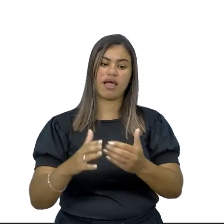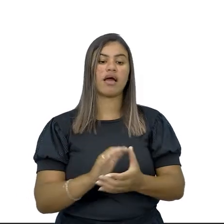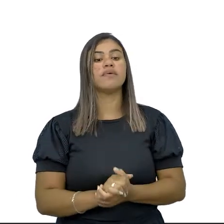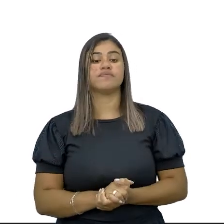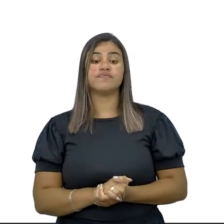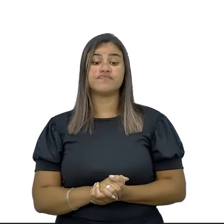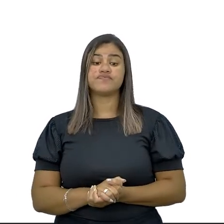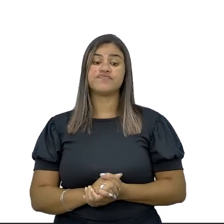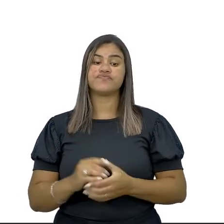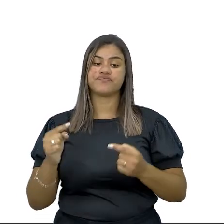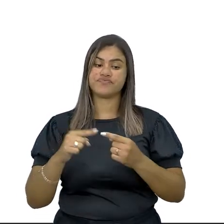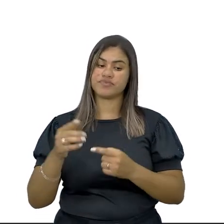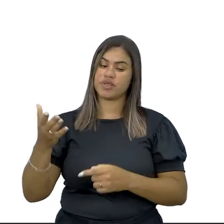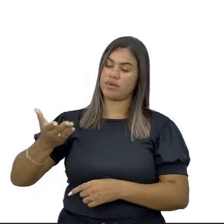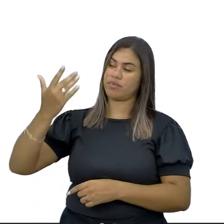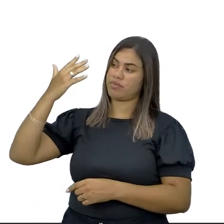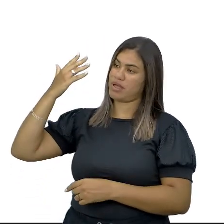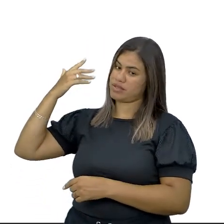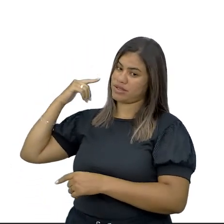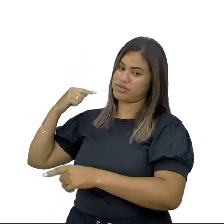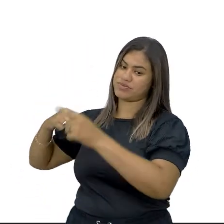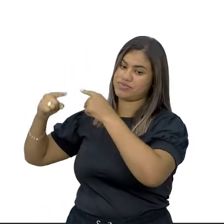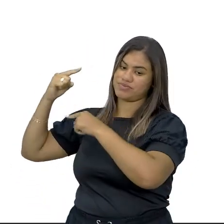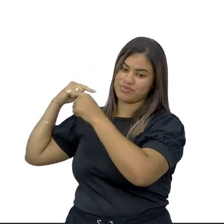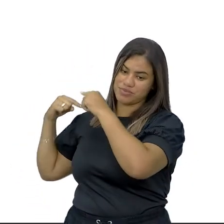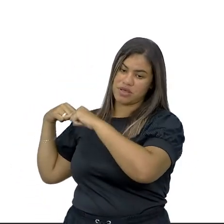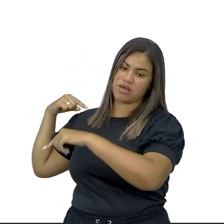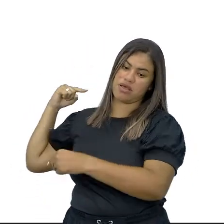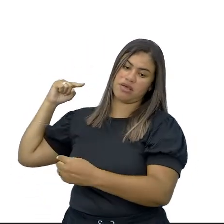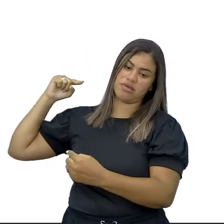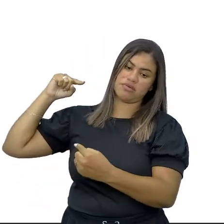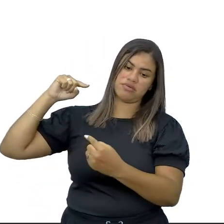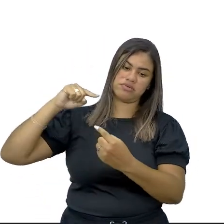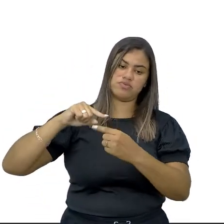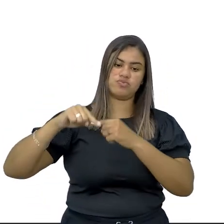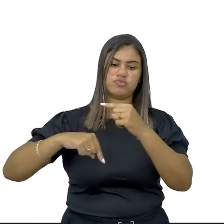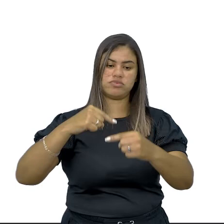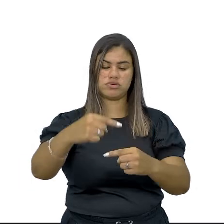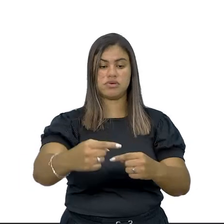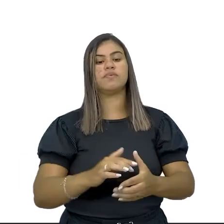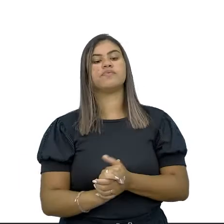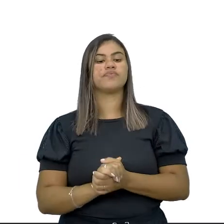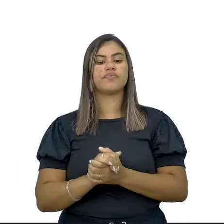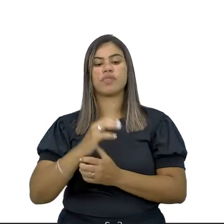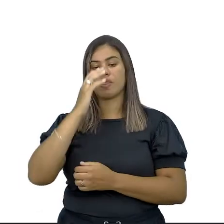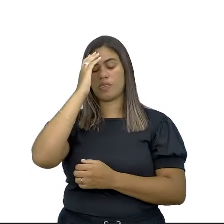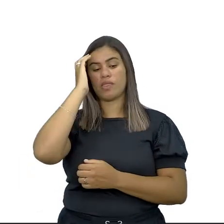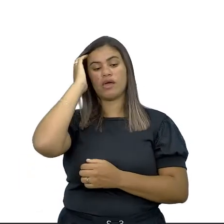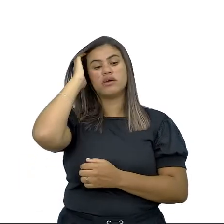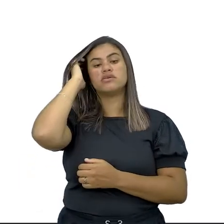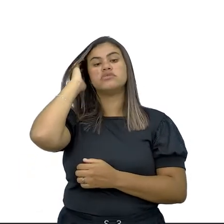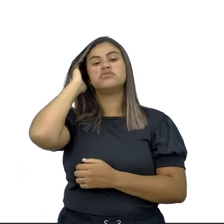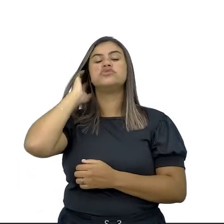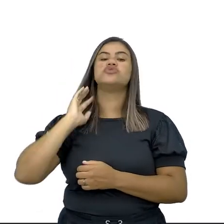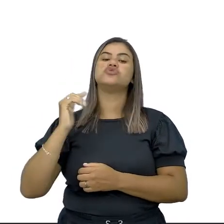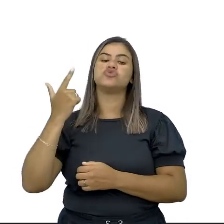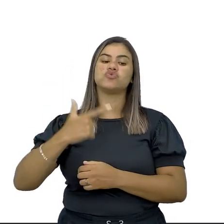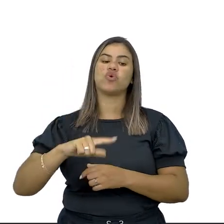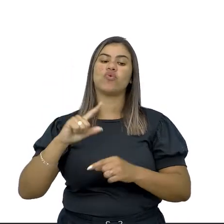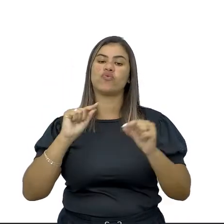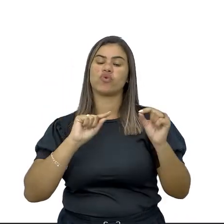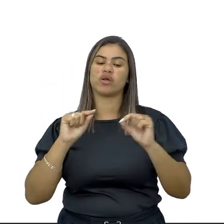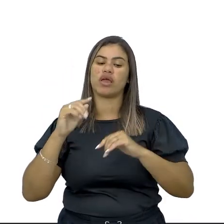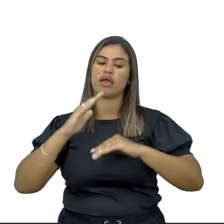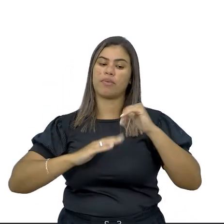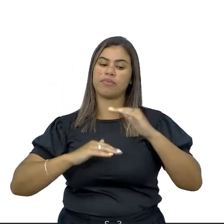entre os ancestrais e os descendentes. Também temos as unidades temáticas relacionadas, as habilidades relacionadas